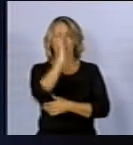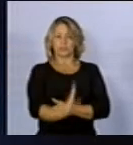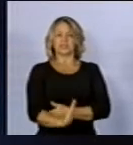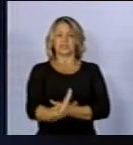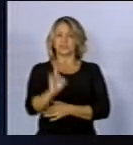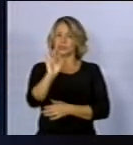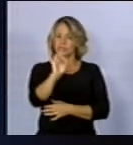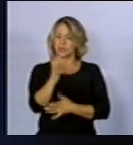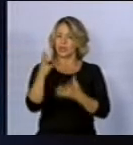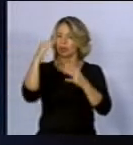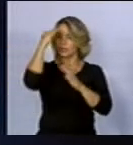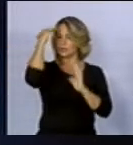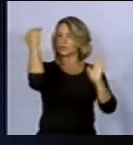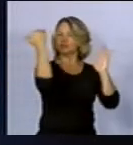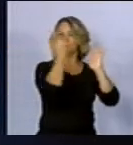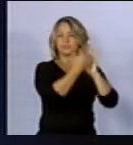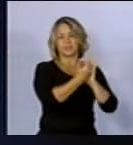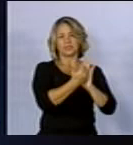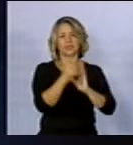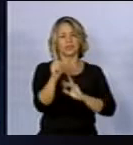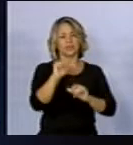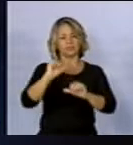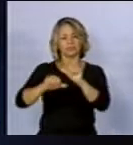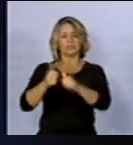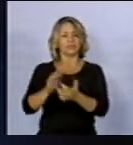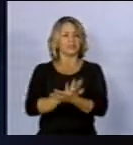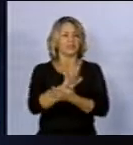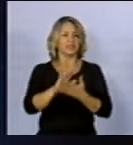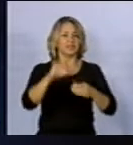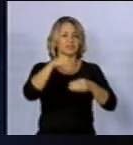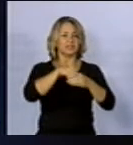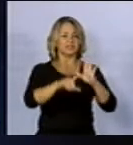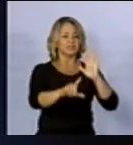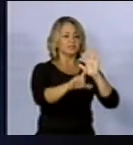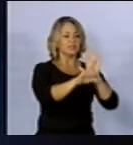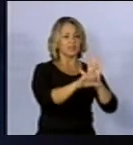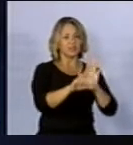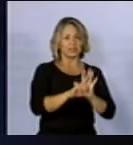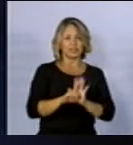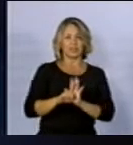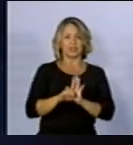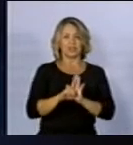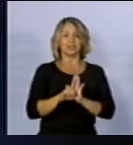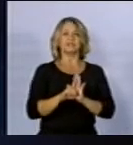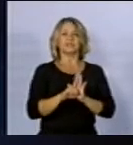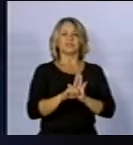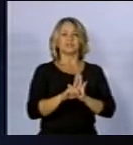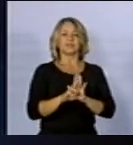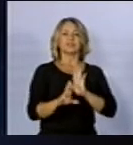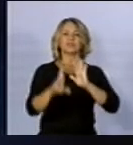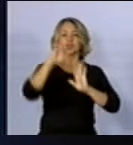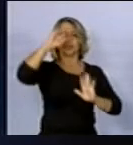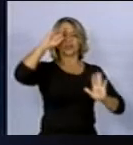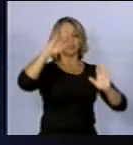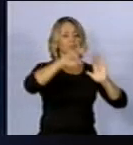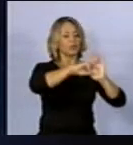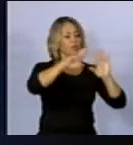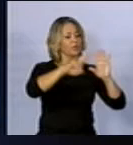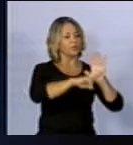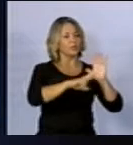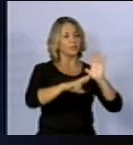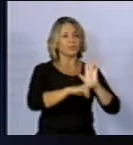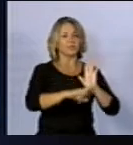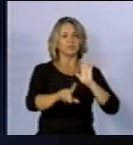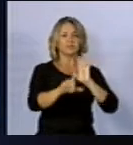signatário nem mesmo ratificadas da legislação interna ordinária de regulamentos expedidos pelas autoridades administrativas